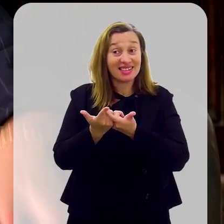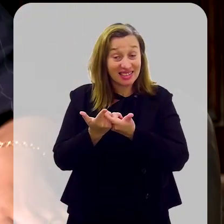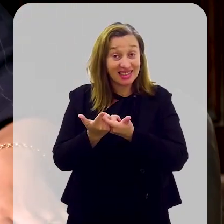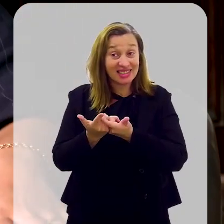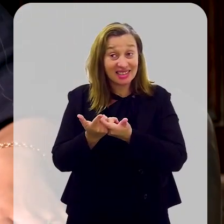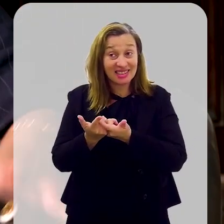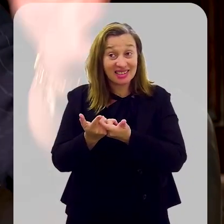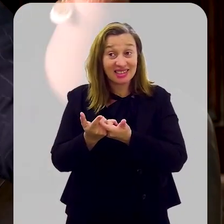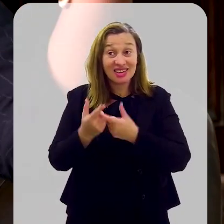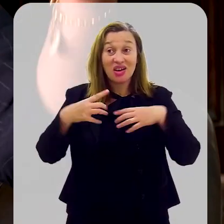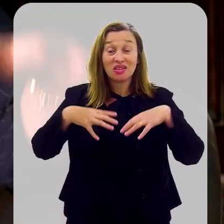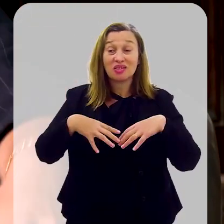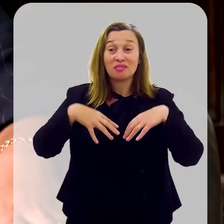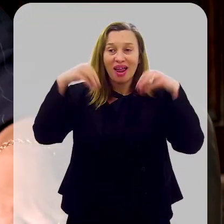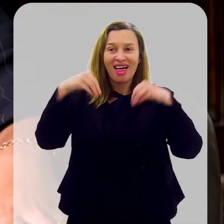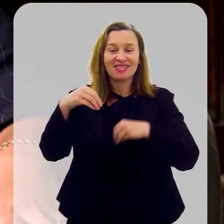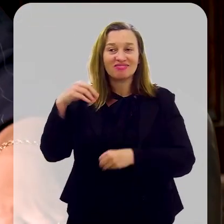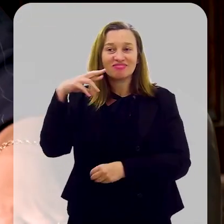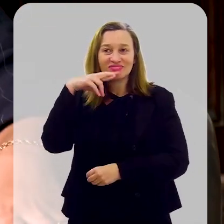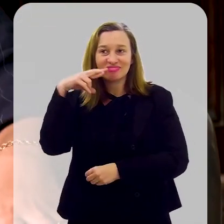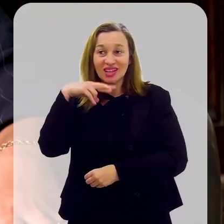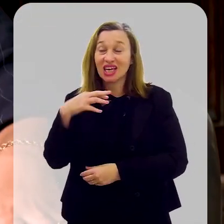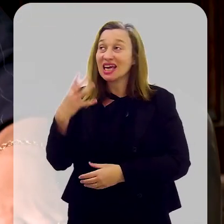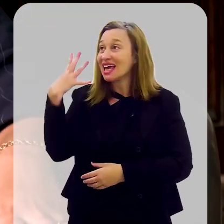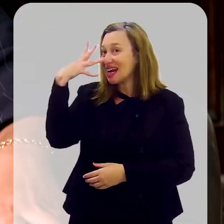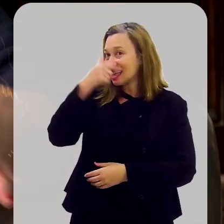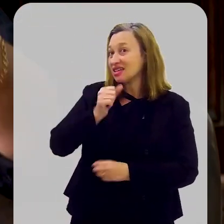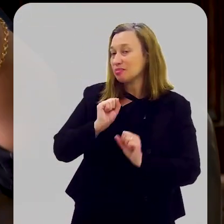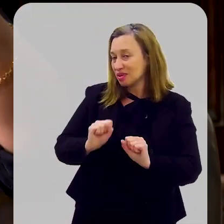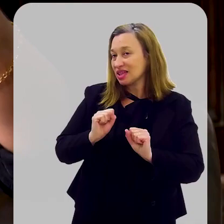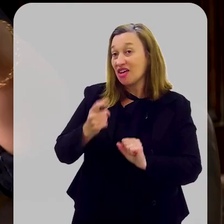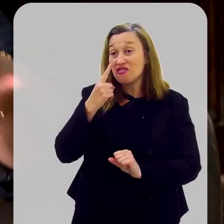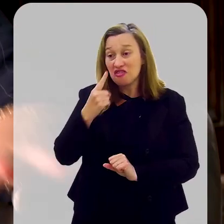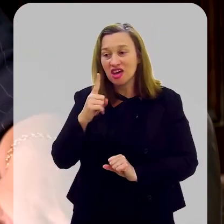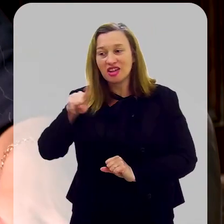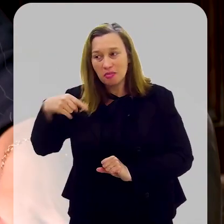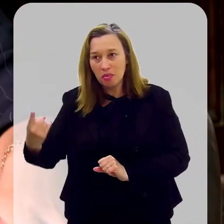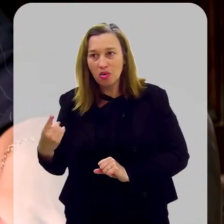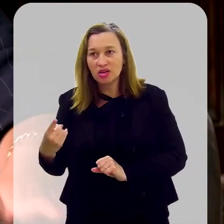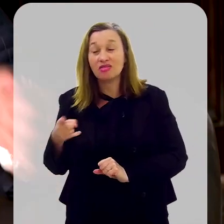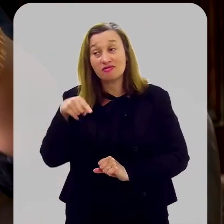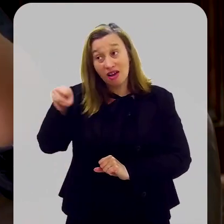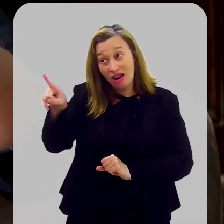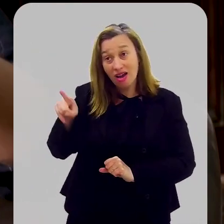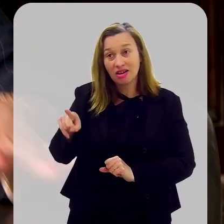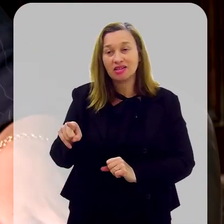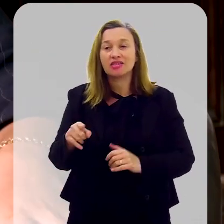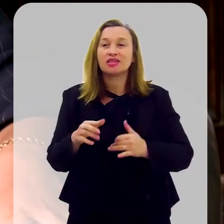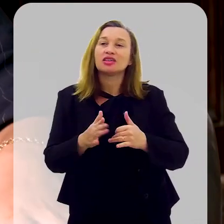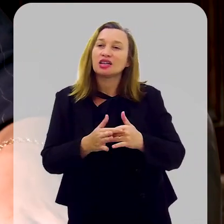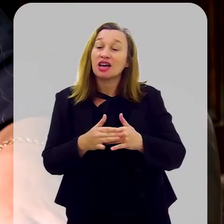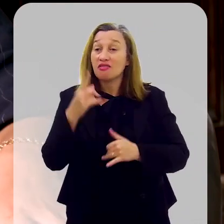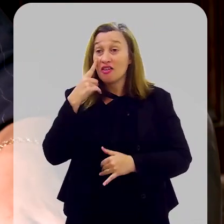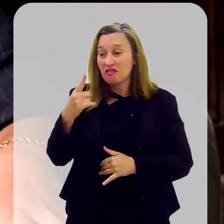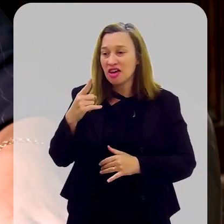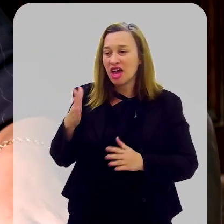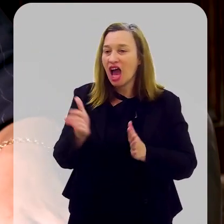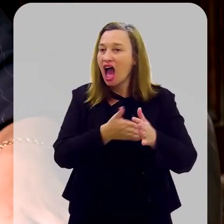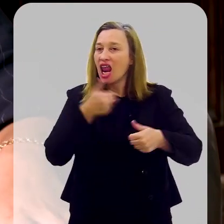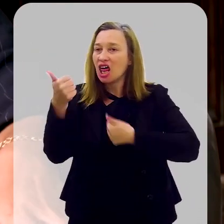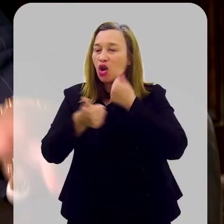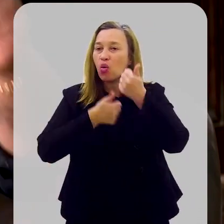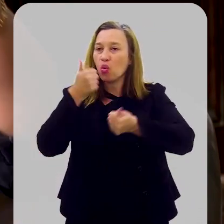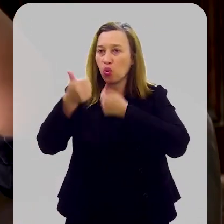na Alerj, aqui no Palácio. Coisa linda. Coisa linda. Quem puder assistir depois o clipe, vai lá no nosso canal, você vai ouvir